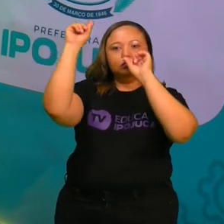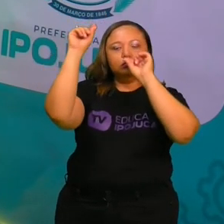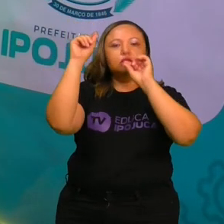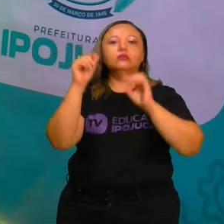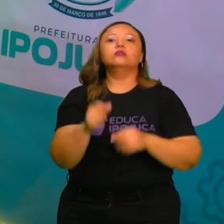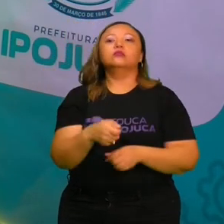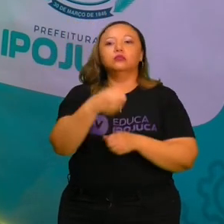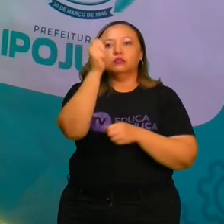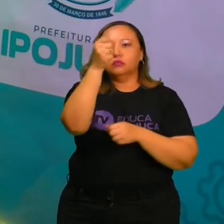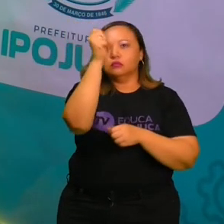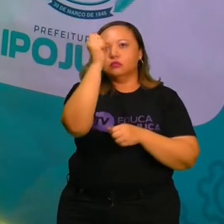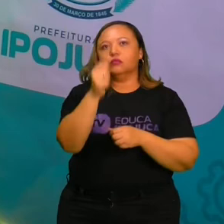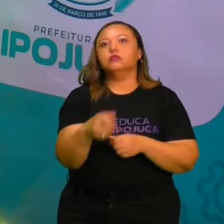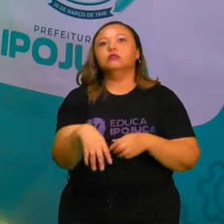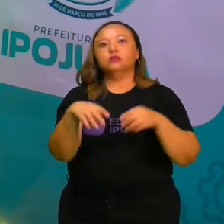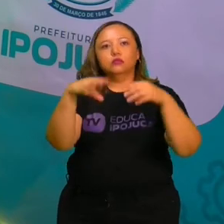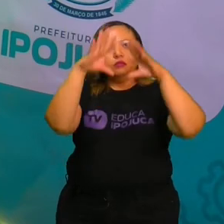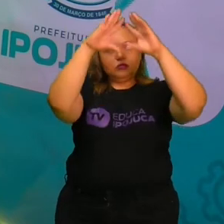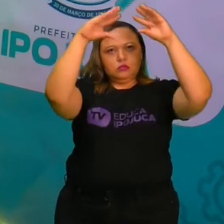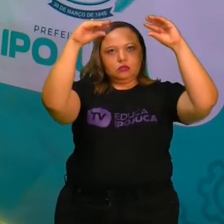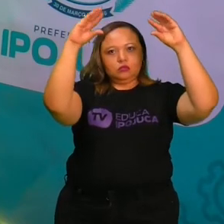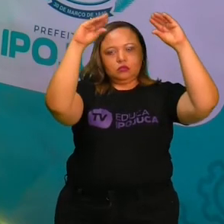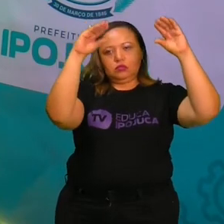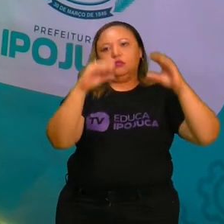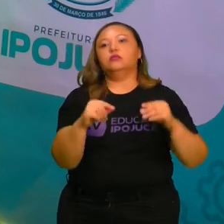pipa, rato, sol,